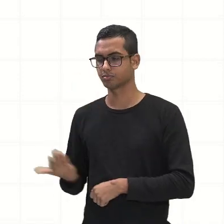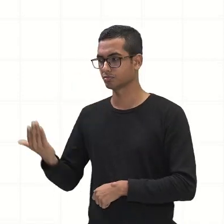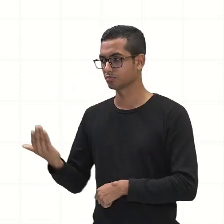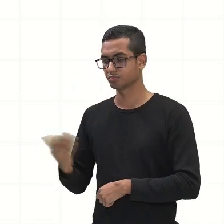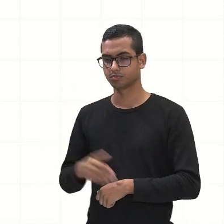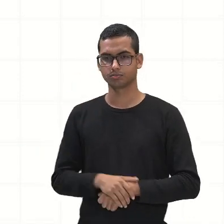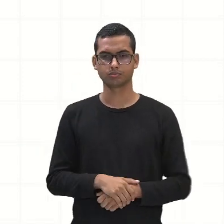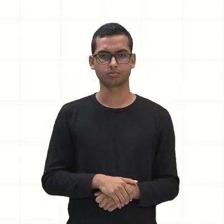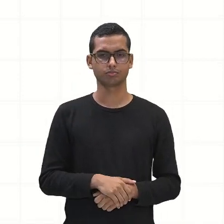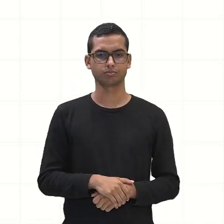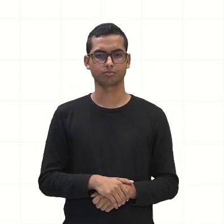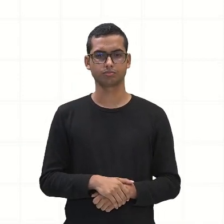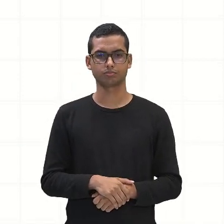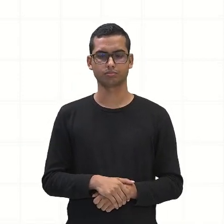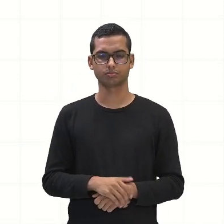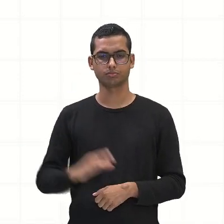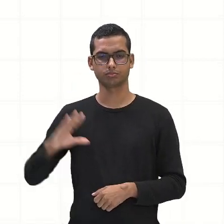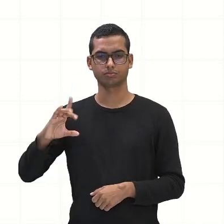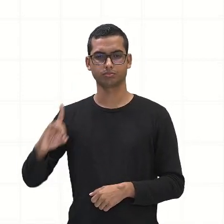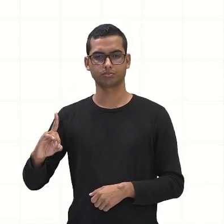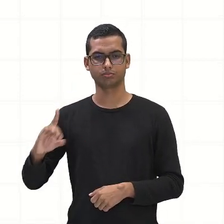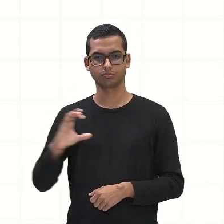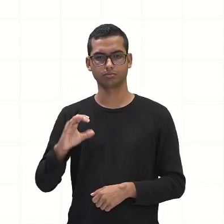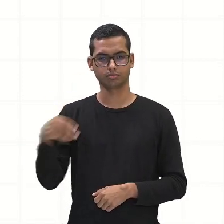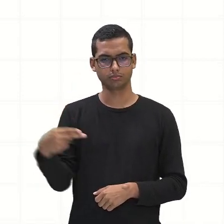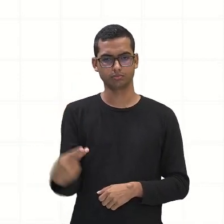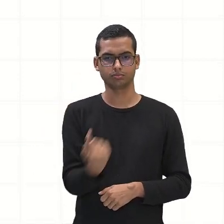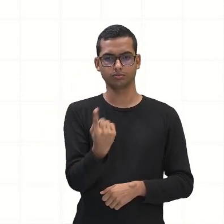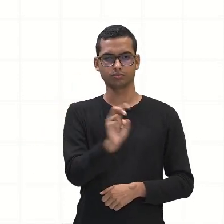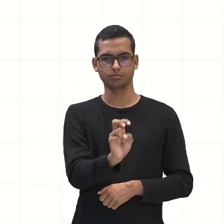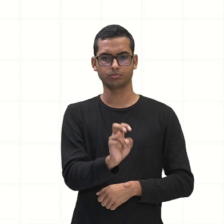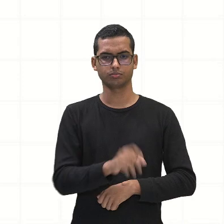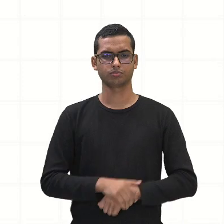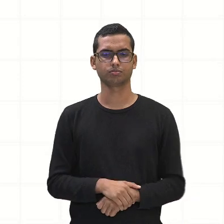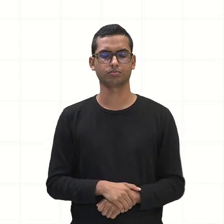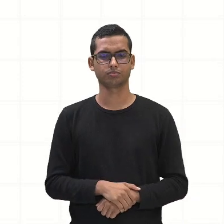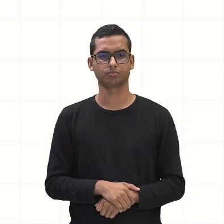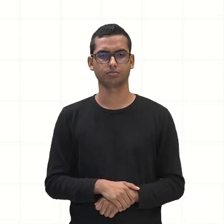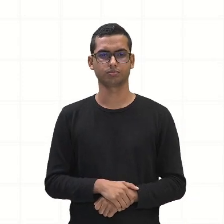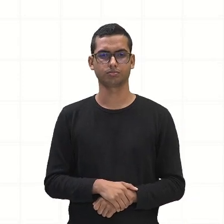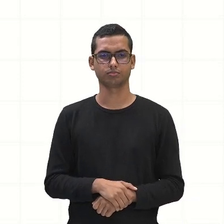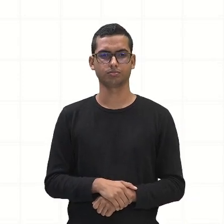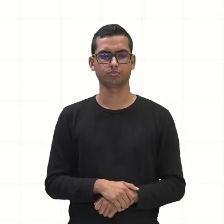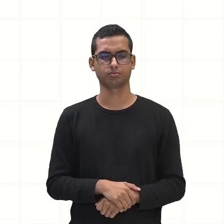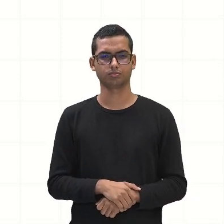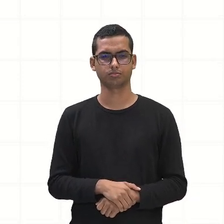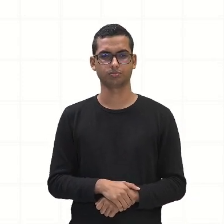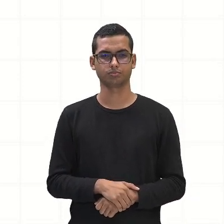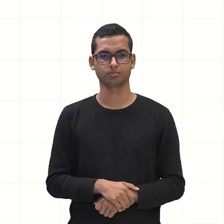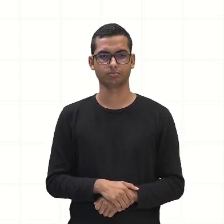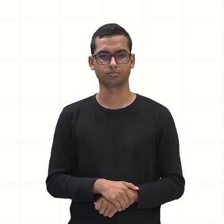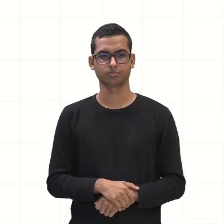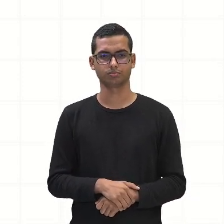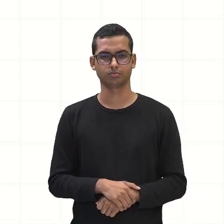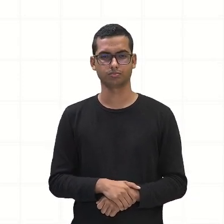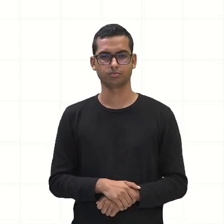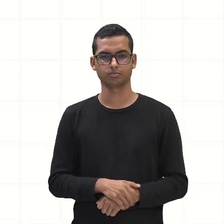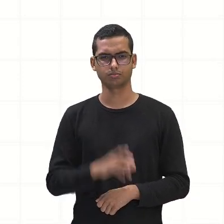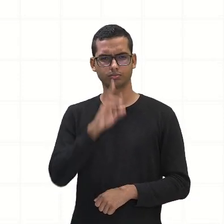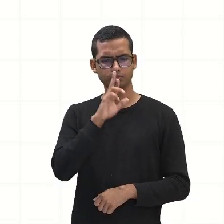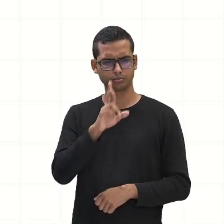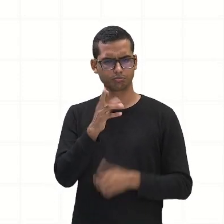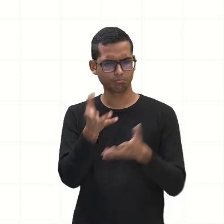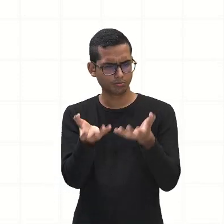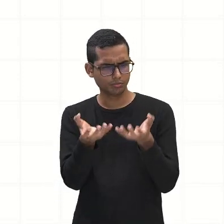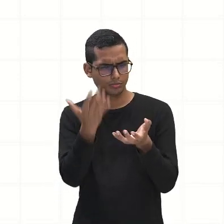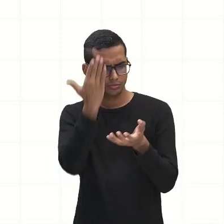o tamanho DC vai ser igual a 15, tá bom? É isso que ele quer? Não.